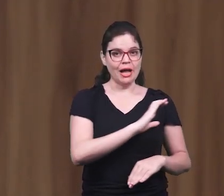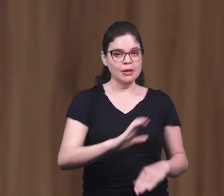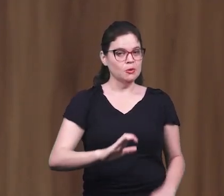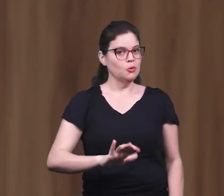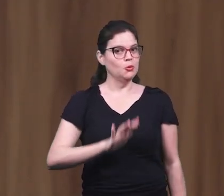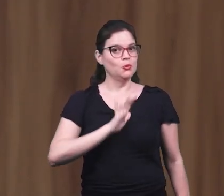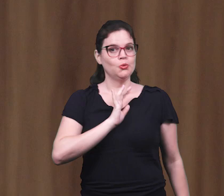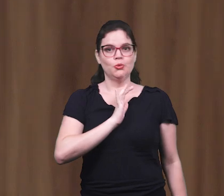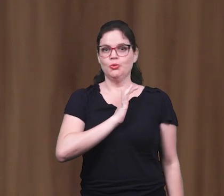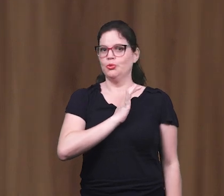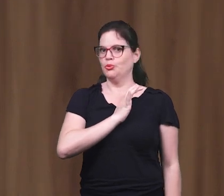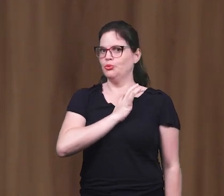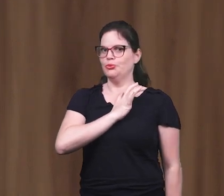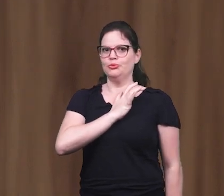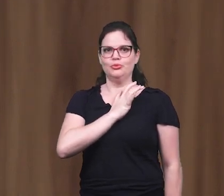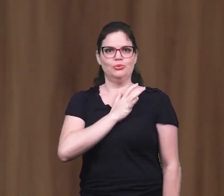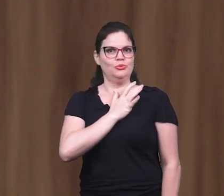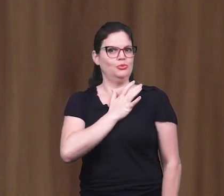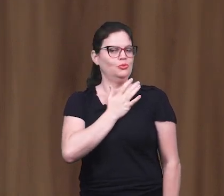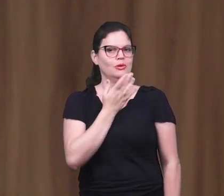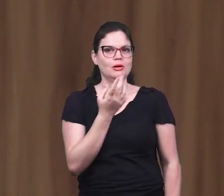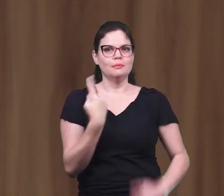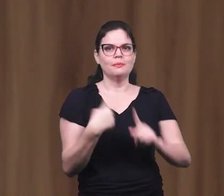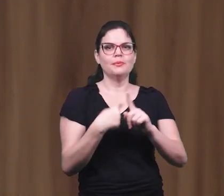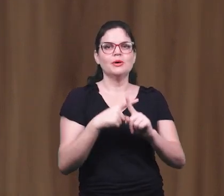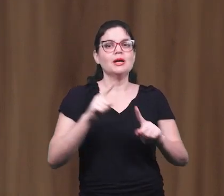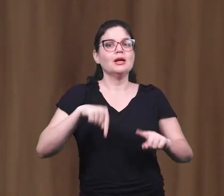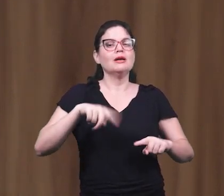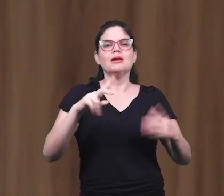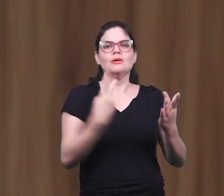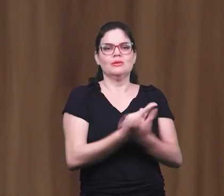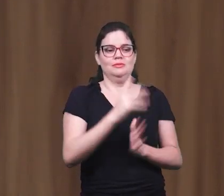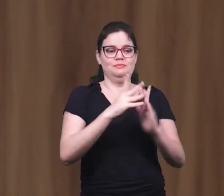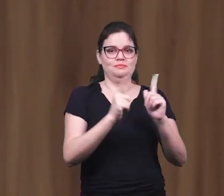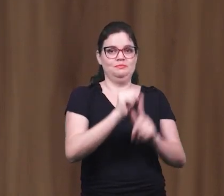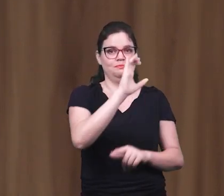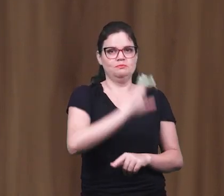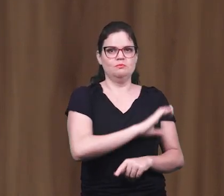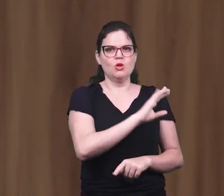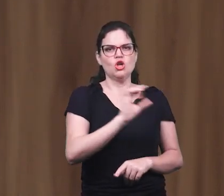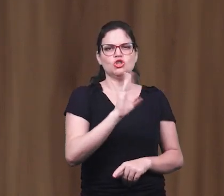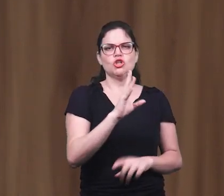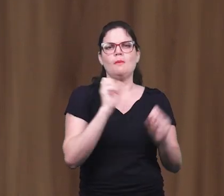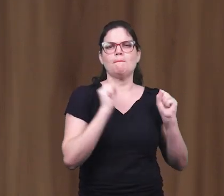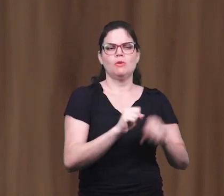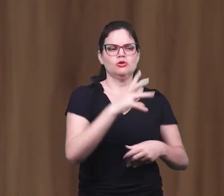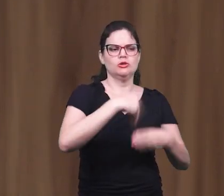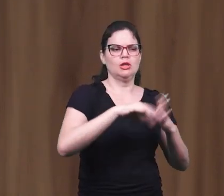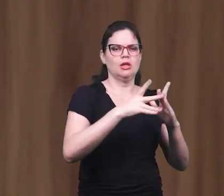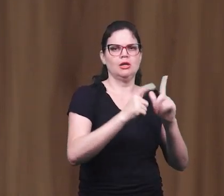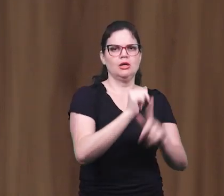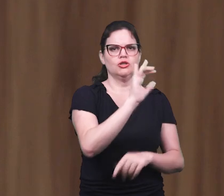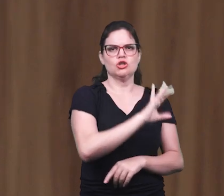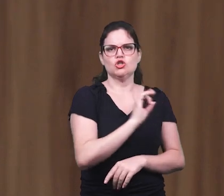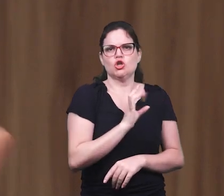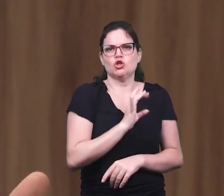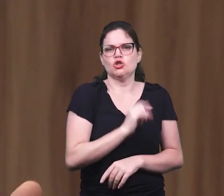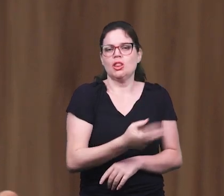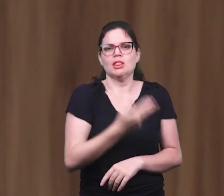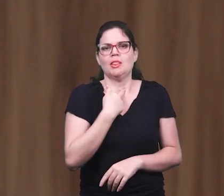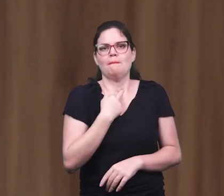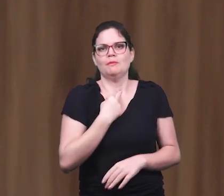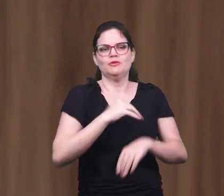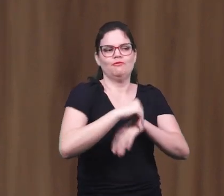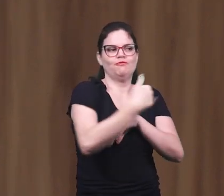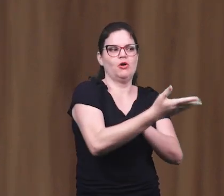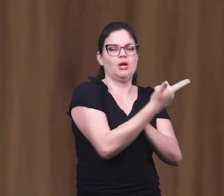eles entendiam que a Bíblia era de exclusividade ali dos sacerdotes. Então o Wycliffe vem, no ano aí, ele nasce em